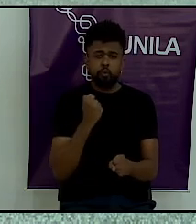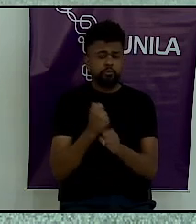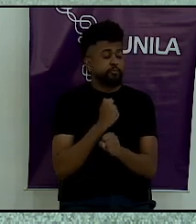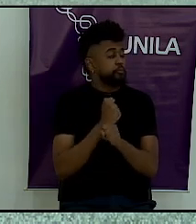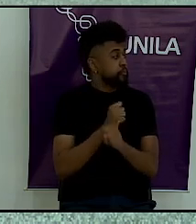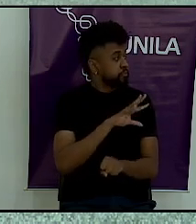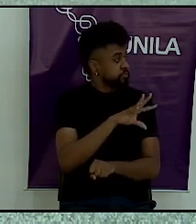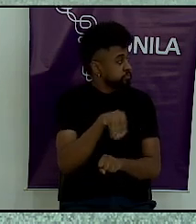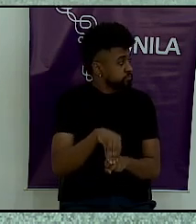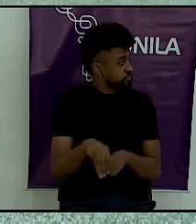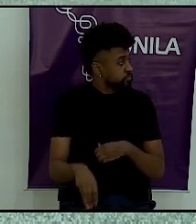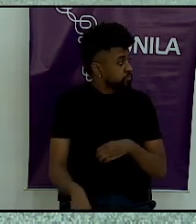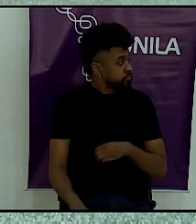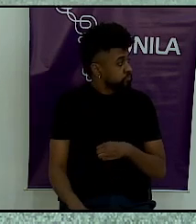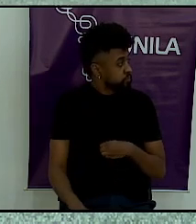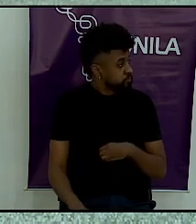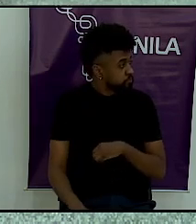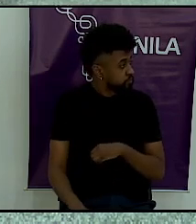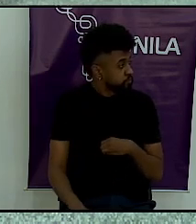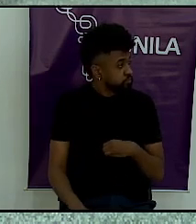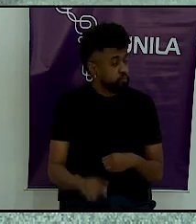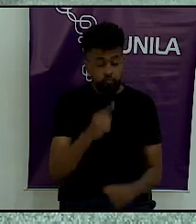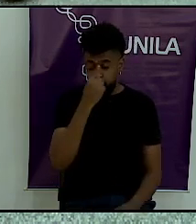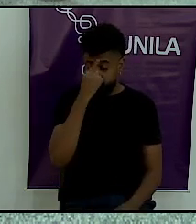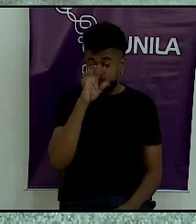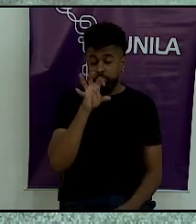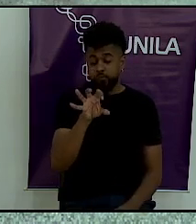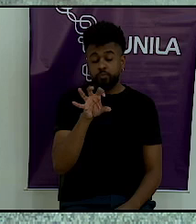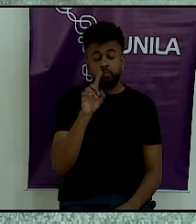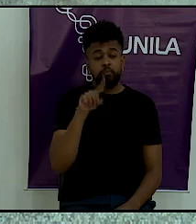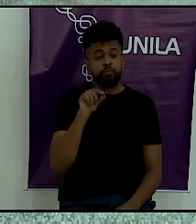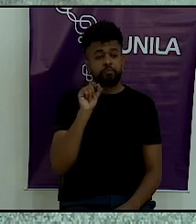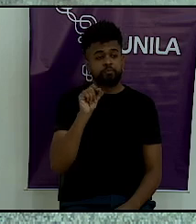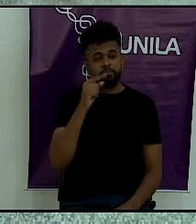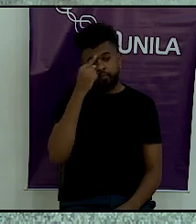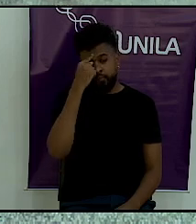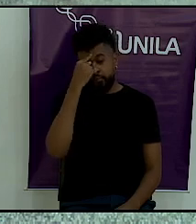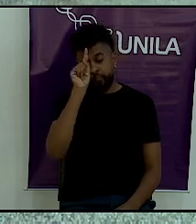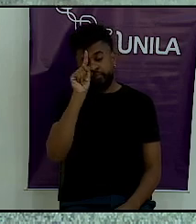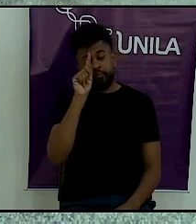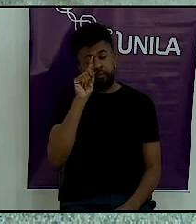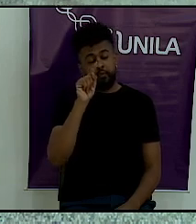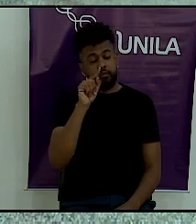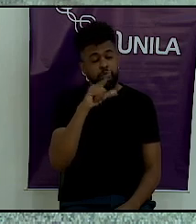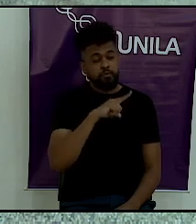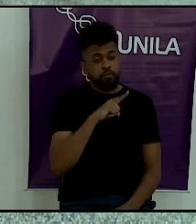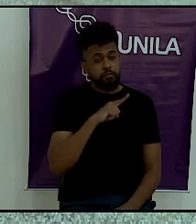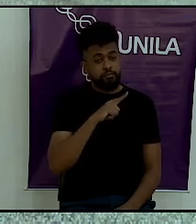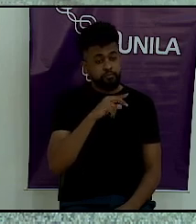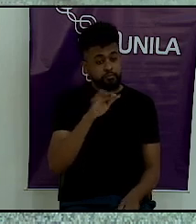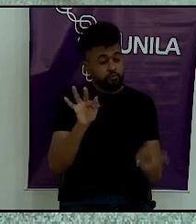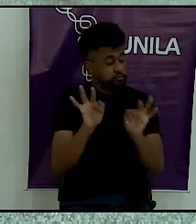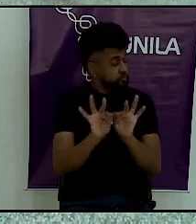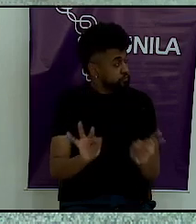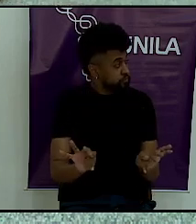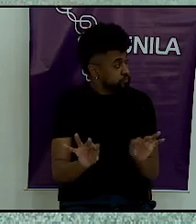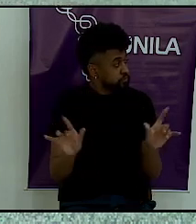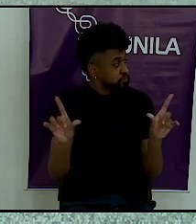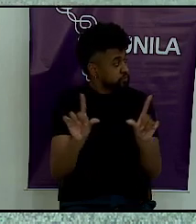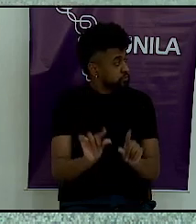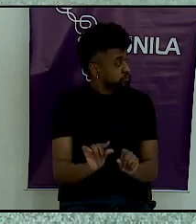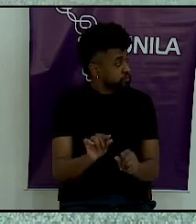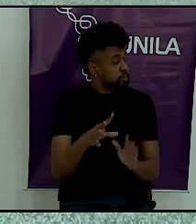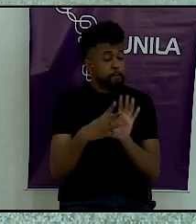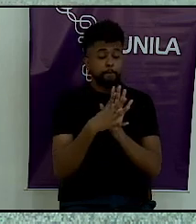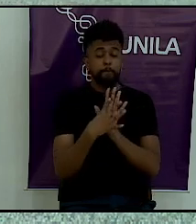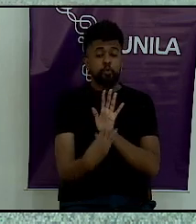conhecimento, tá? Então, nessa ideia, surgiu a ideia de utilizar modelos físicos em escala reduzida. Esses